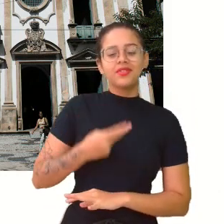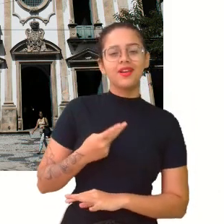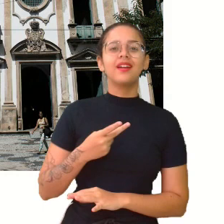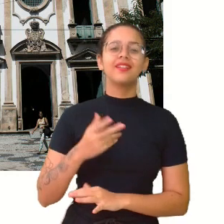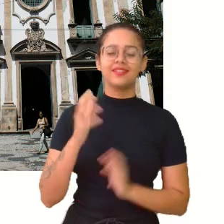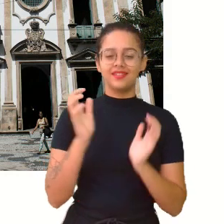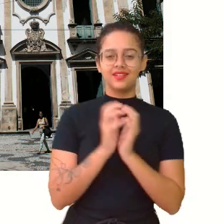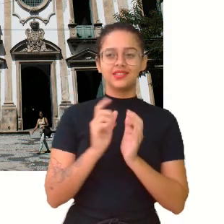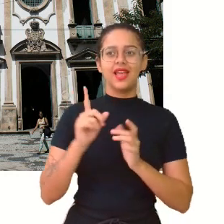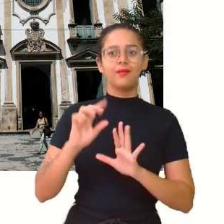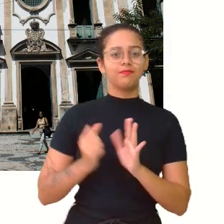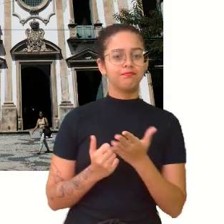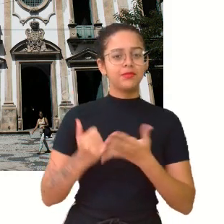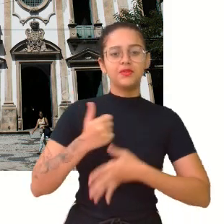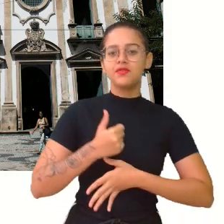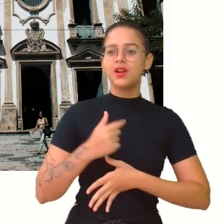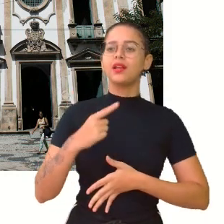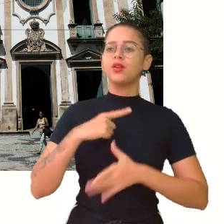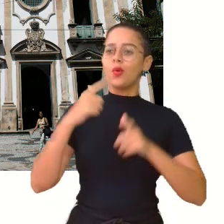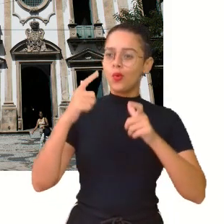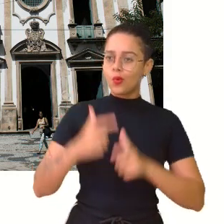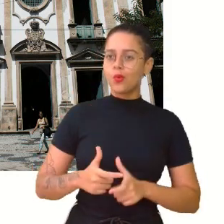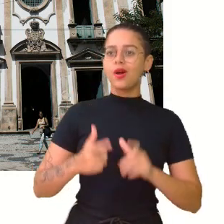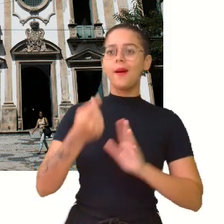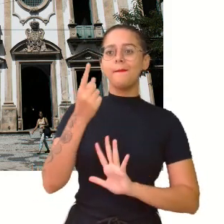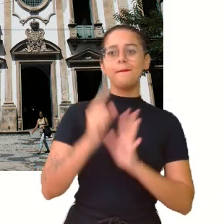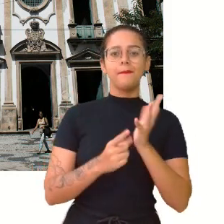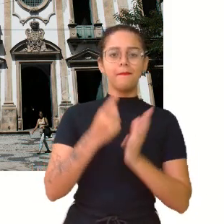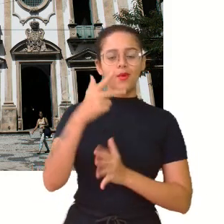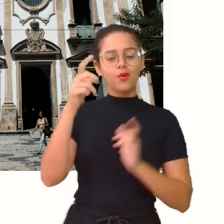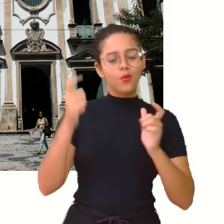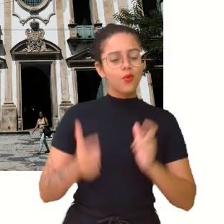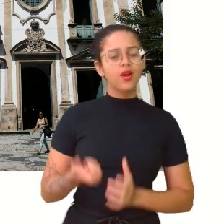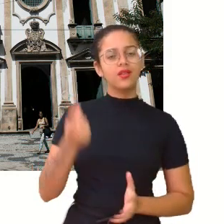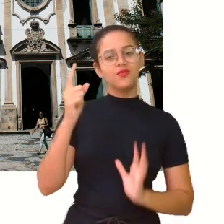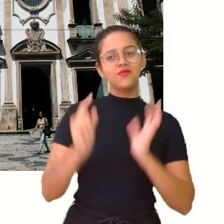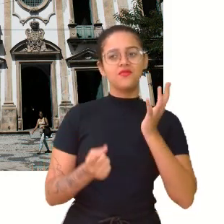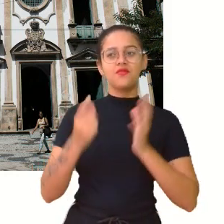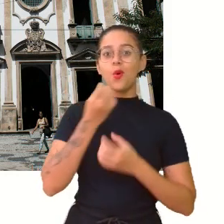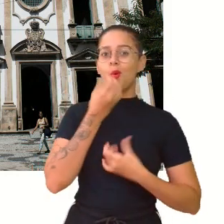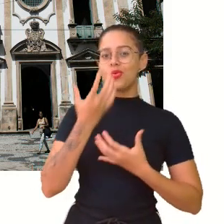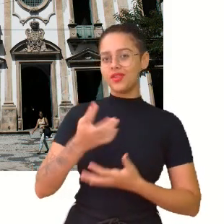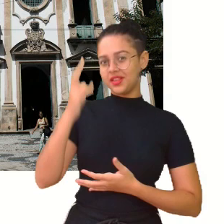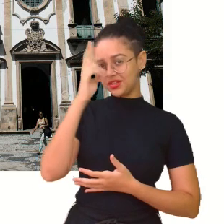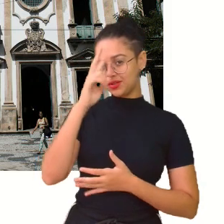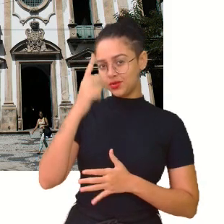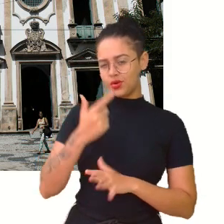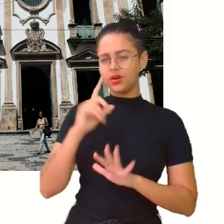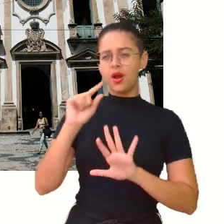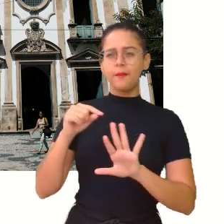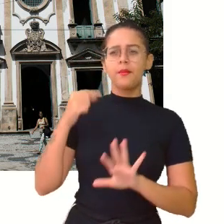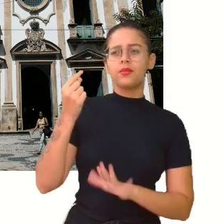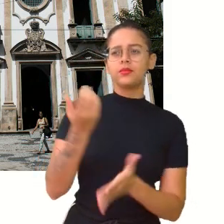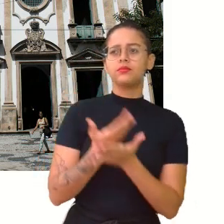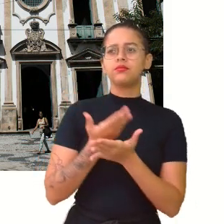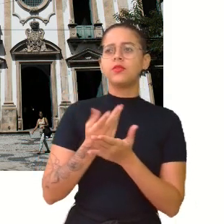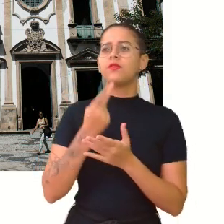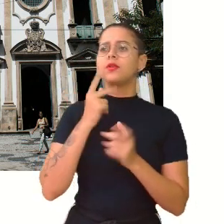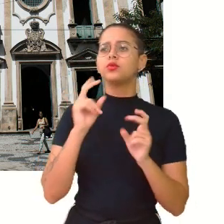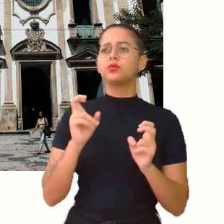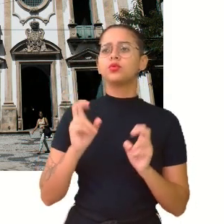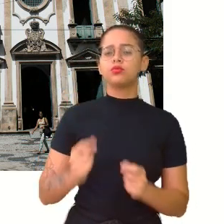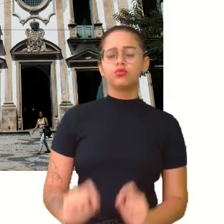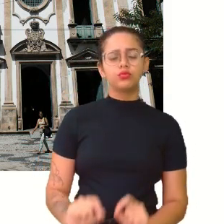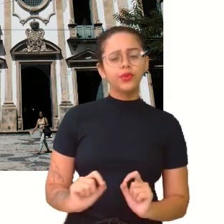privilégio ter um local como o Passo do Frevo contando essa história. Na outra aula, nós vimos a respeito da presença africana